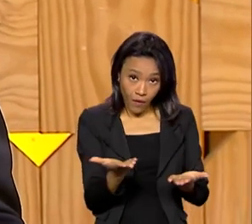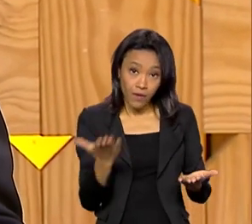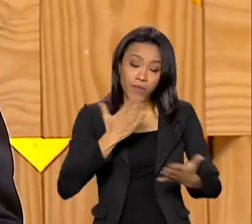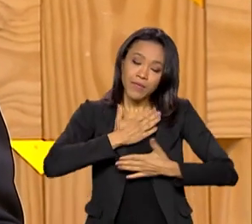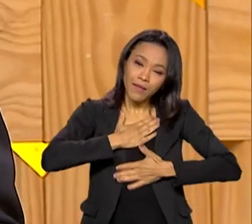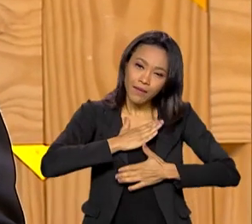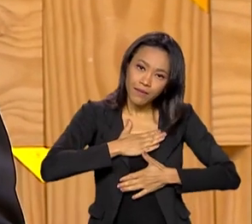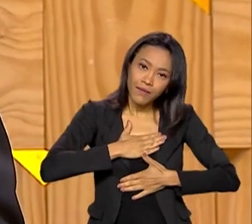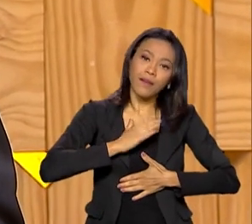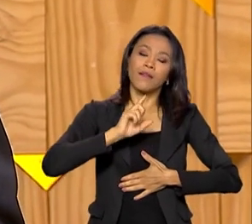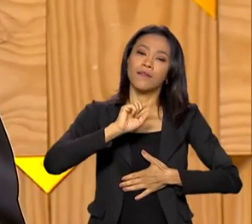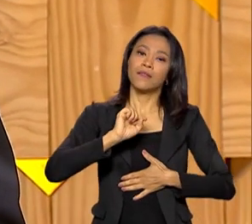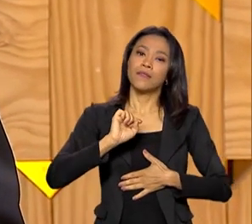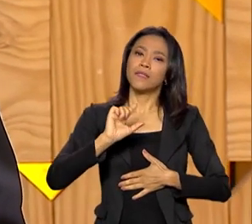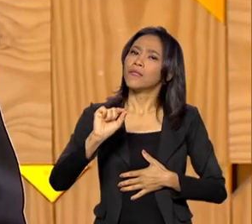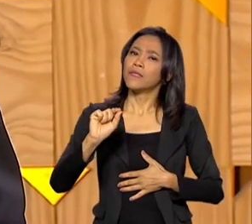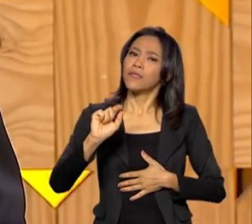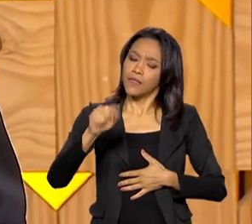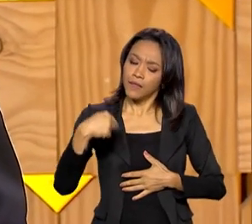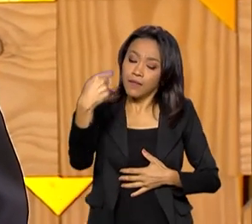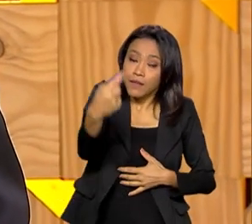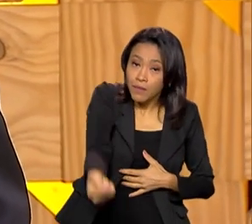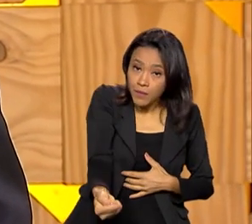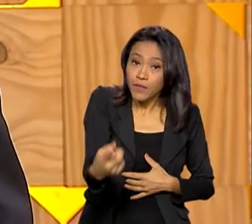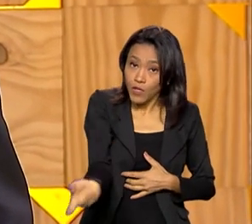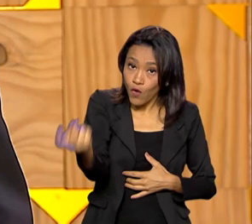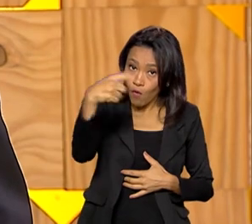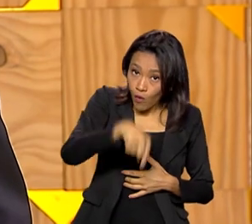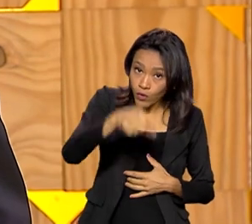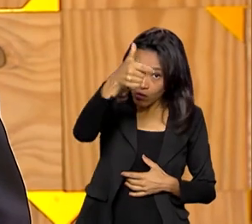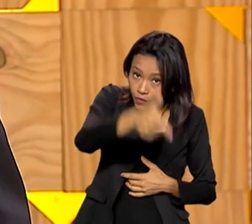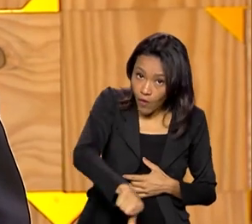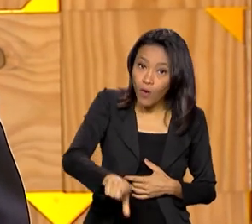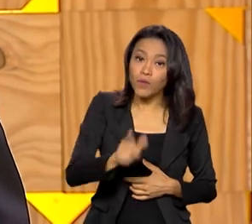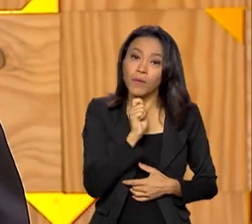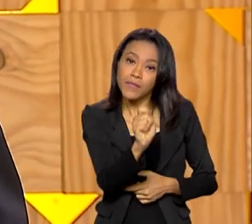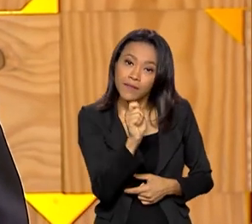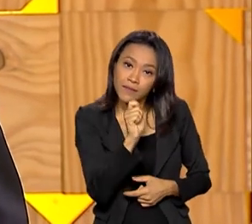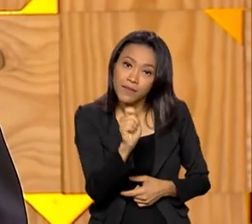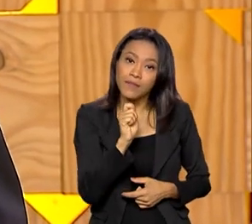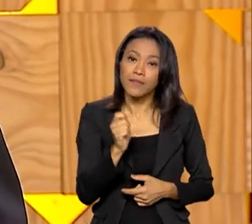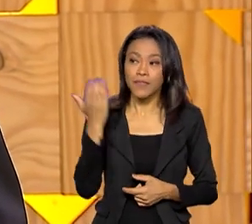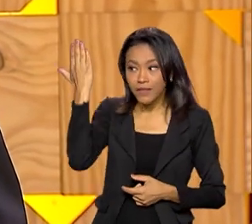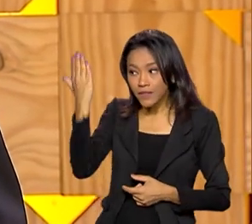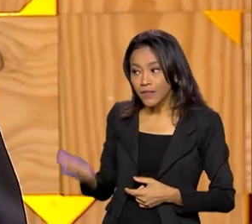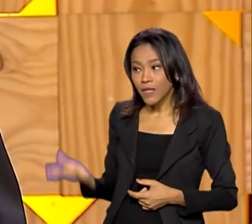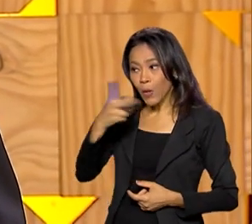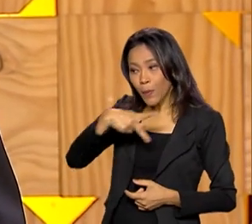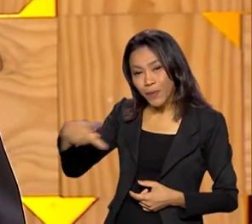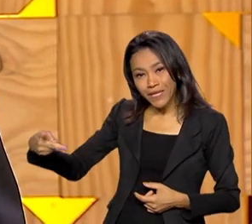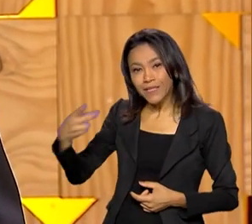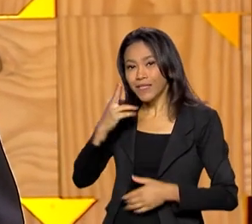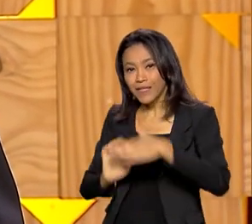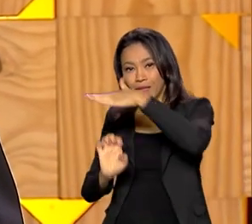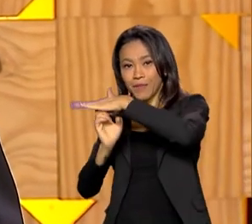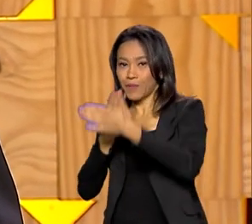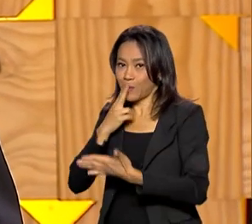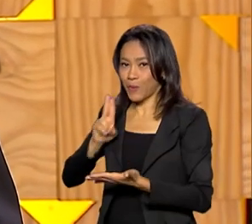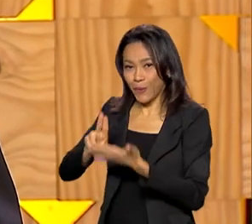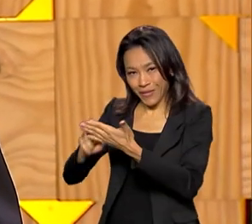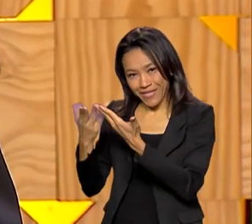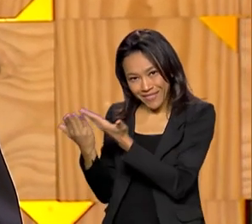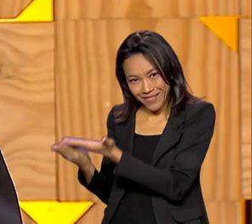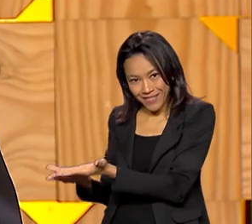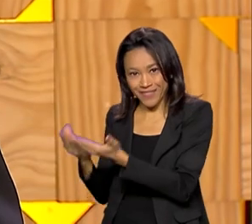rápido intervalo e, na sequência, eu volto aqui no Brasil em Pauta com o presidente dos Correios,